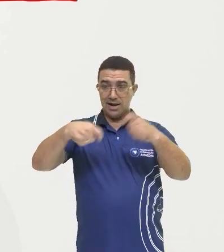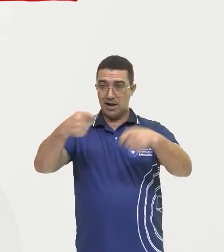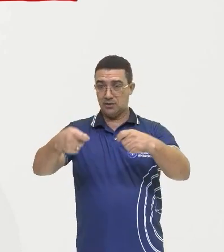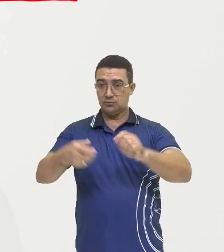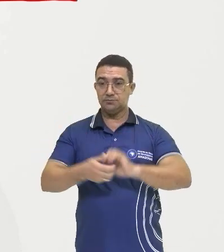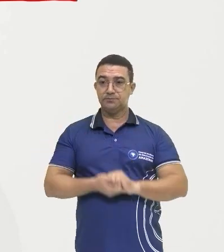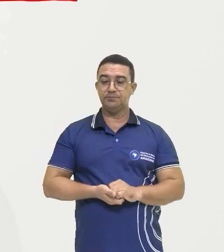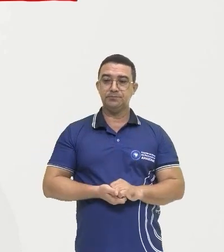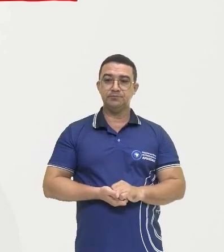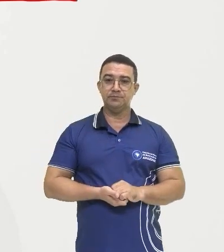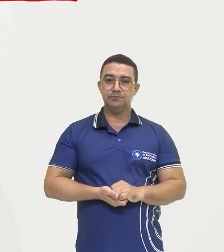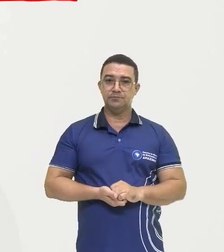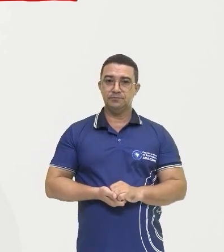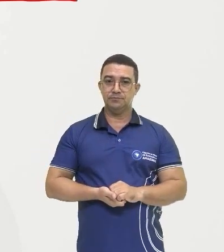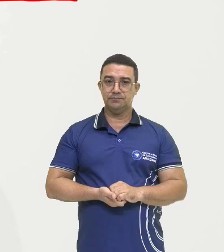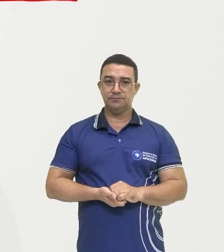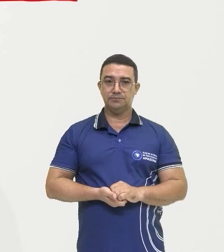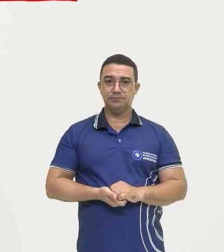vocês